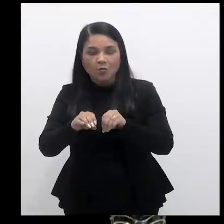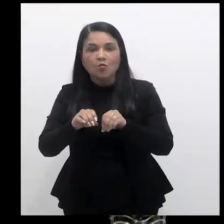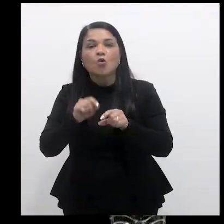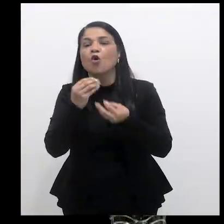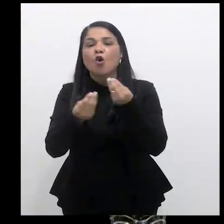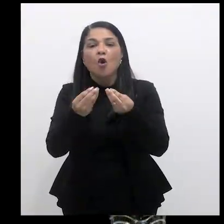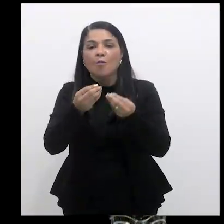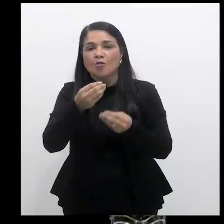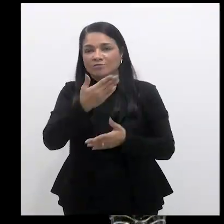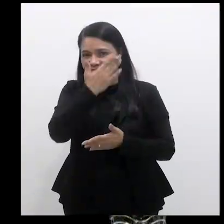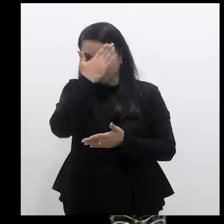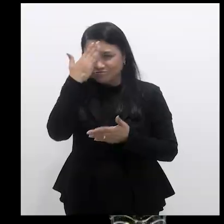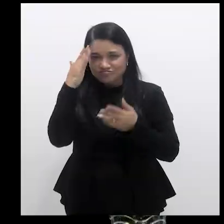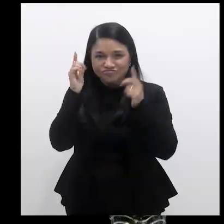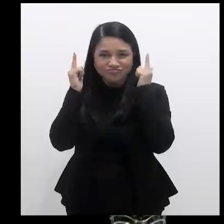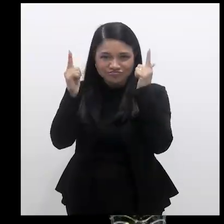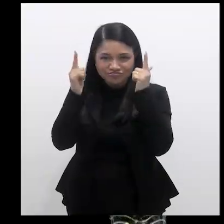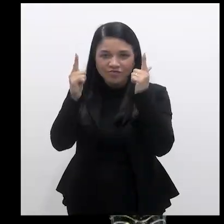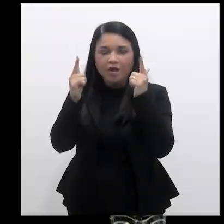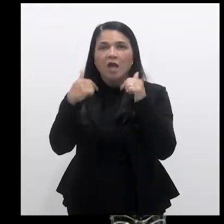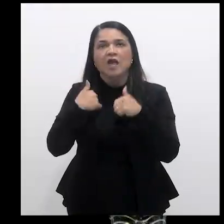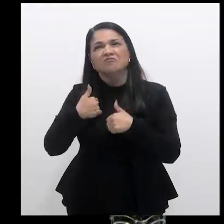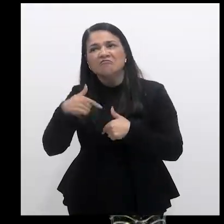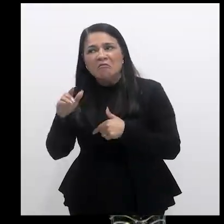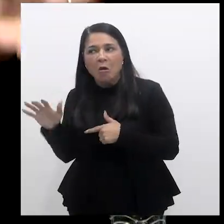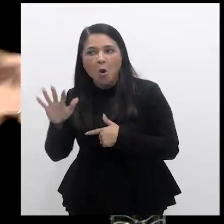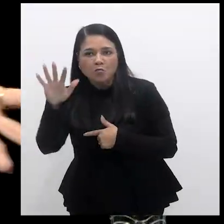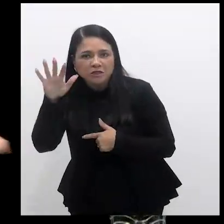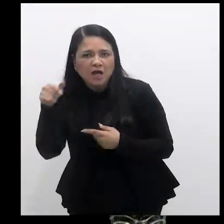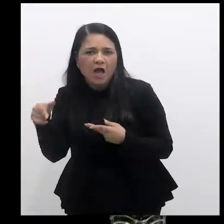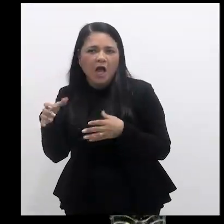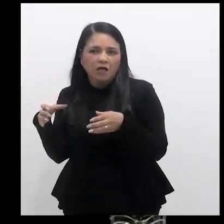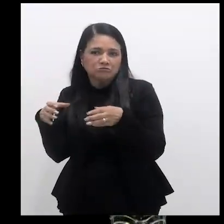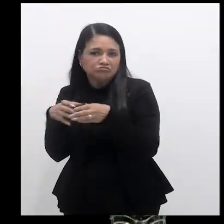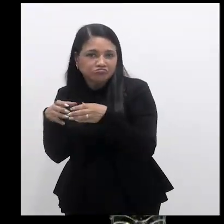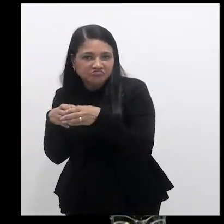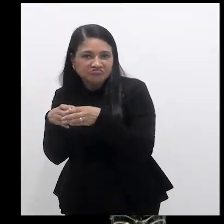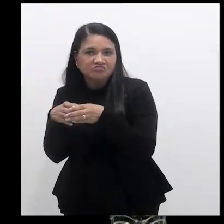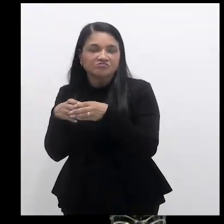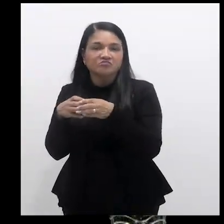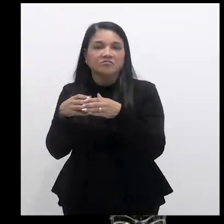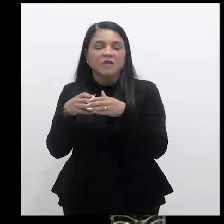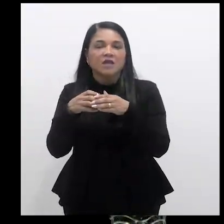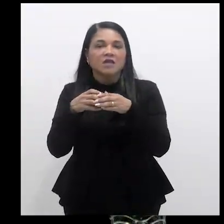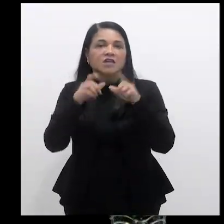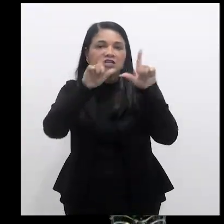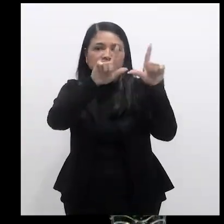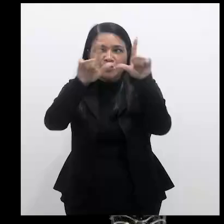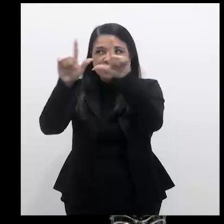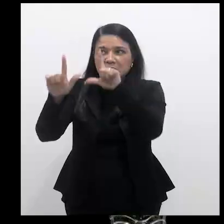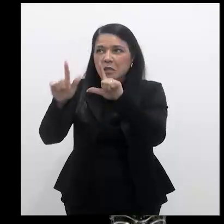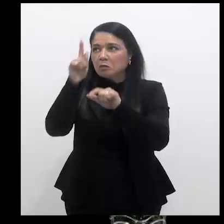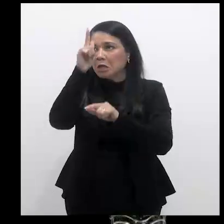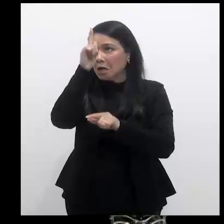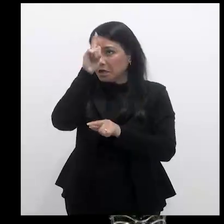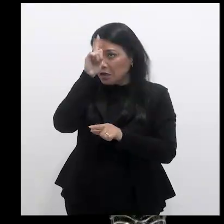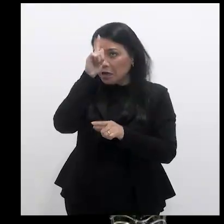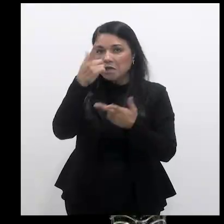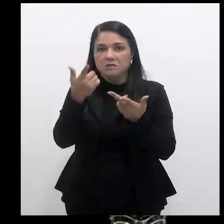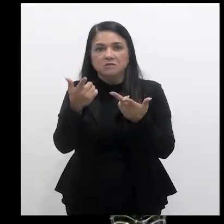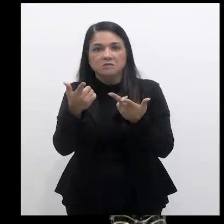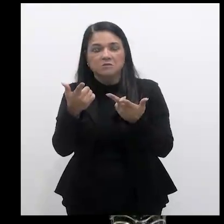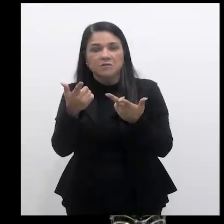educação através do entretenimento. Não é porque a gente vai para a comunidade, que a gente vai falar sobre uma exposição que a gente tem sobre a